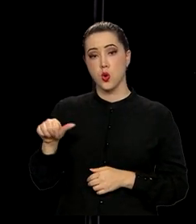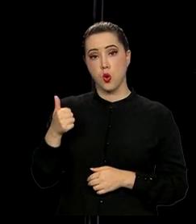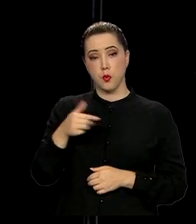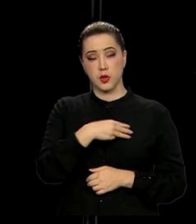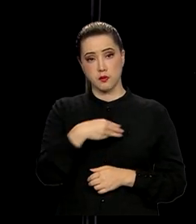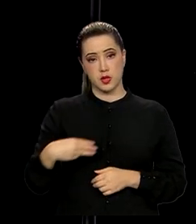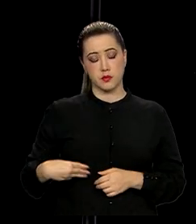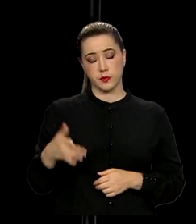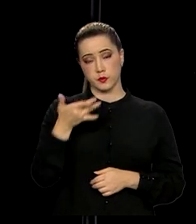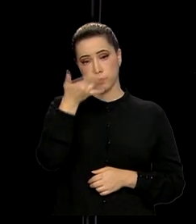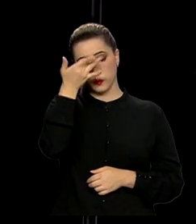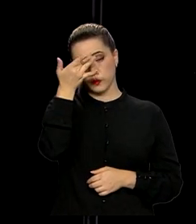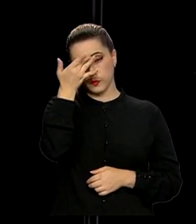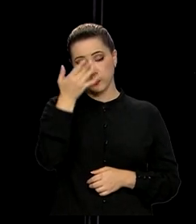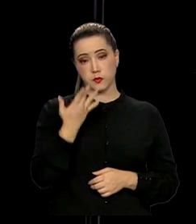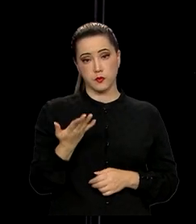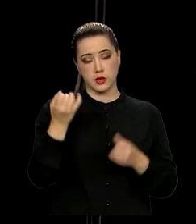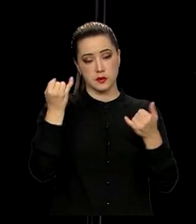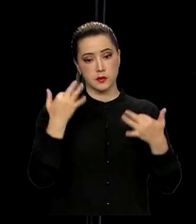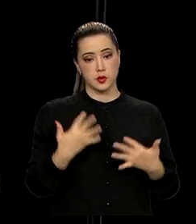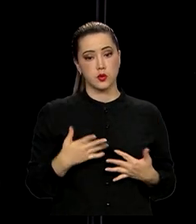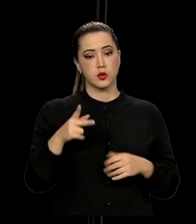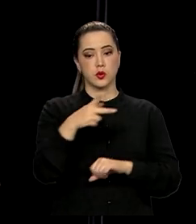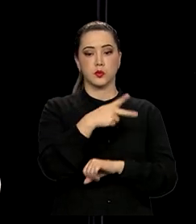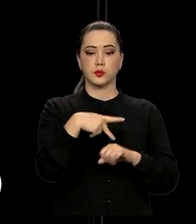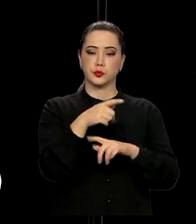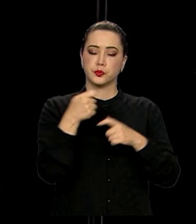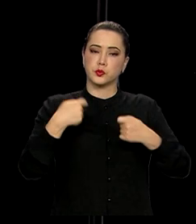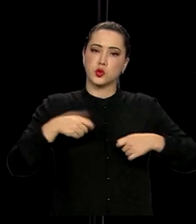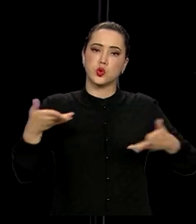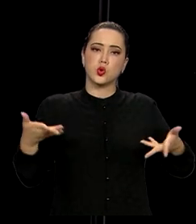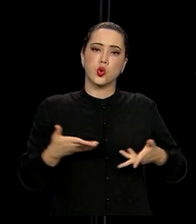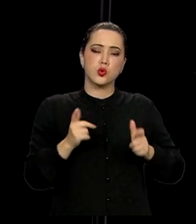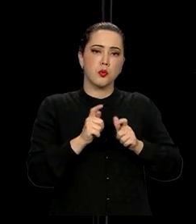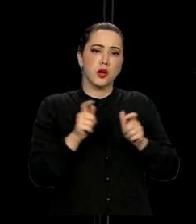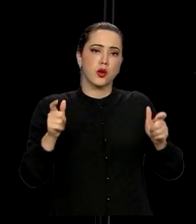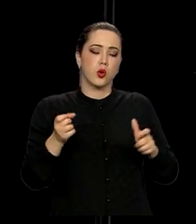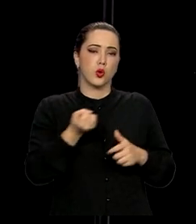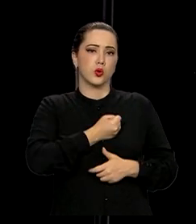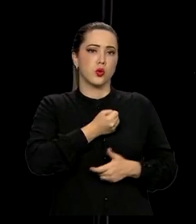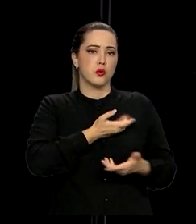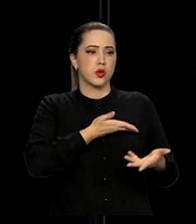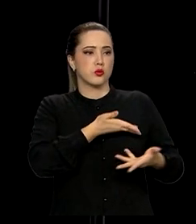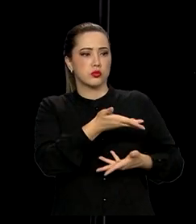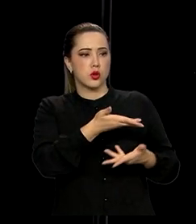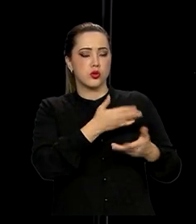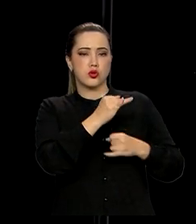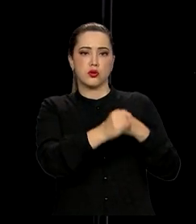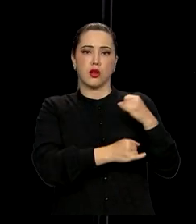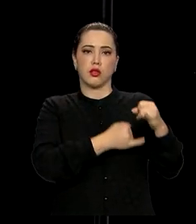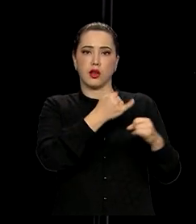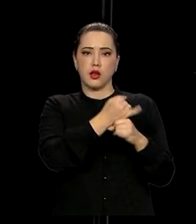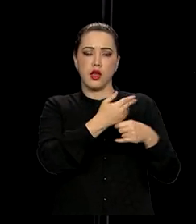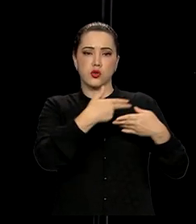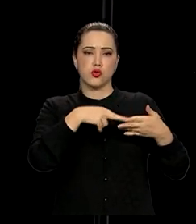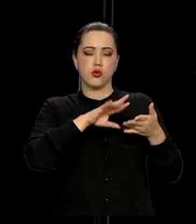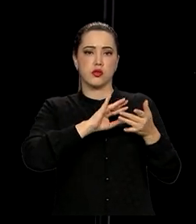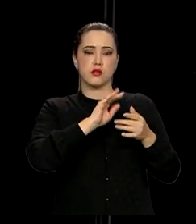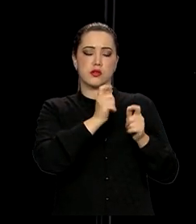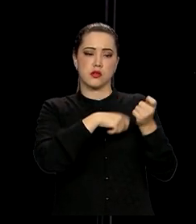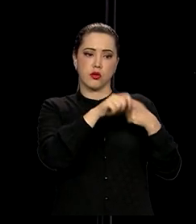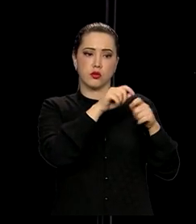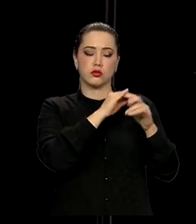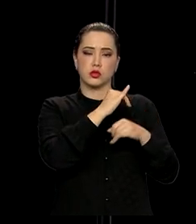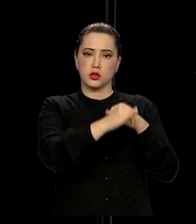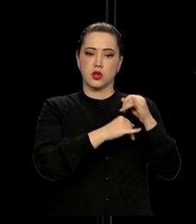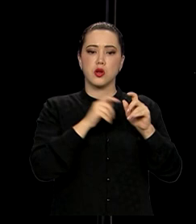da Índia, Narendra Modi, afirmou que o país hoje tem o maior número de transações digitais do mundo, o que pode ser trabalhado